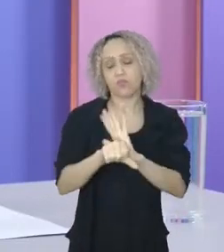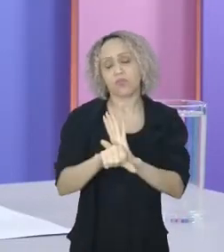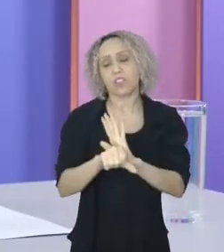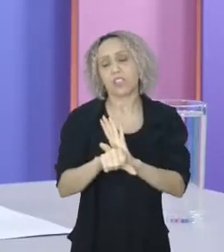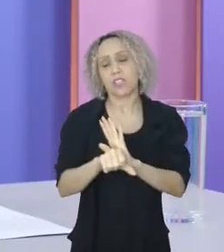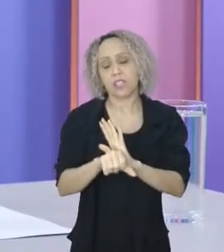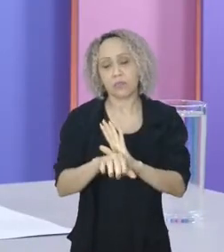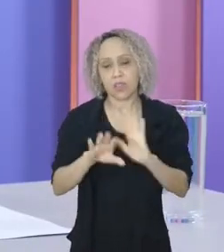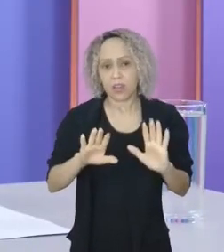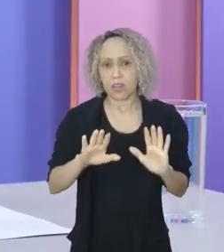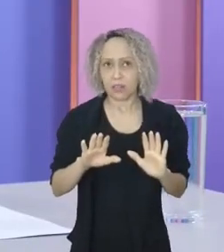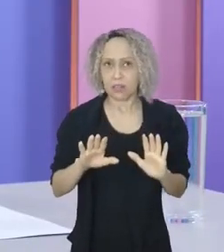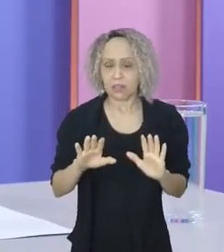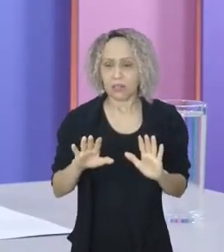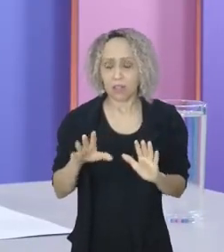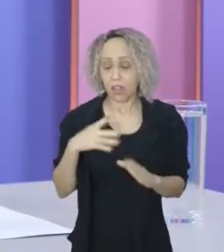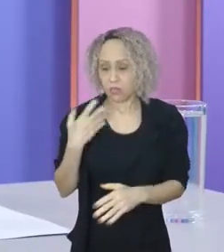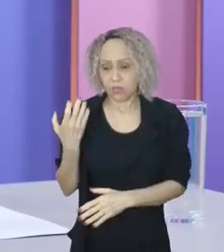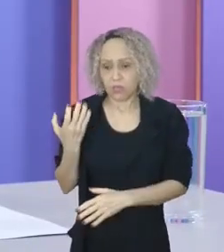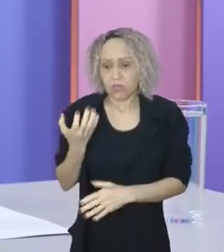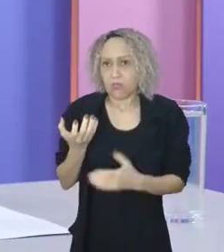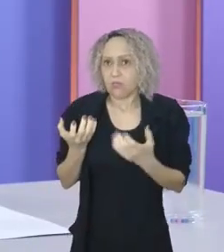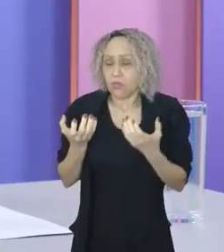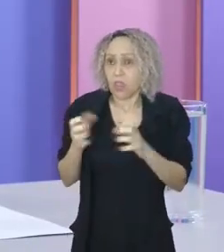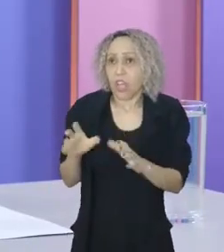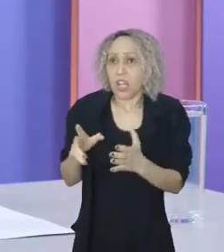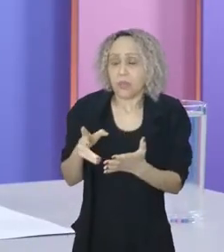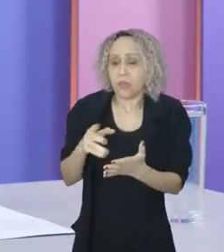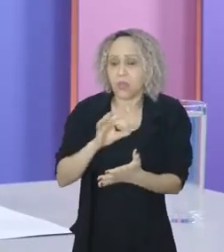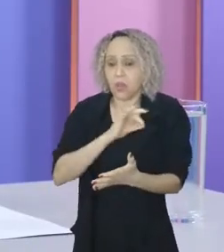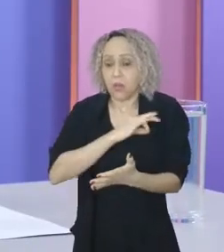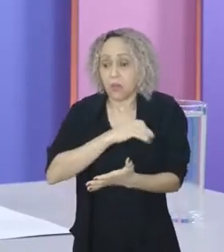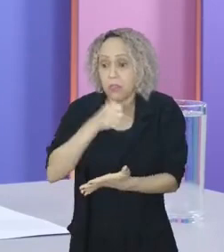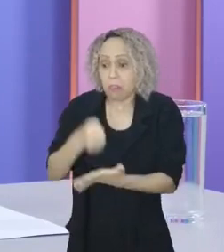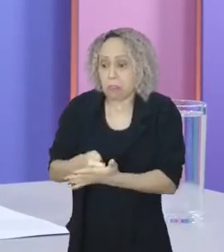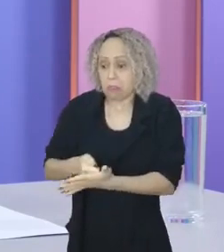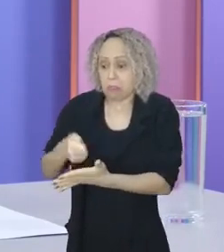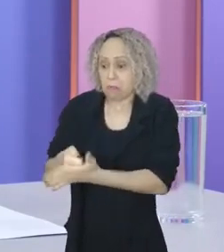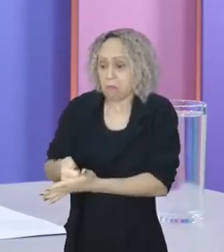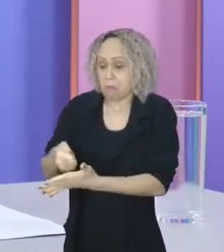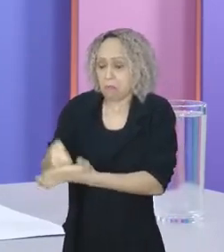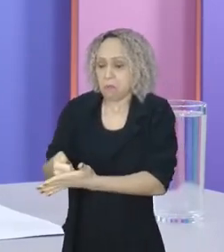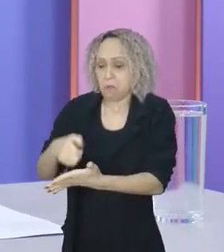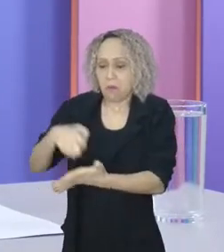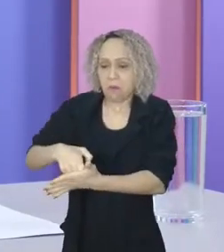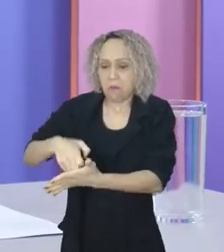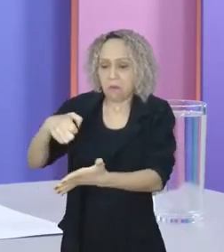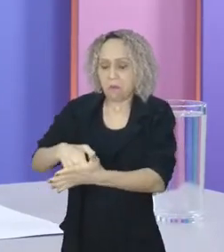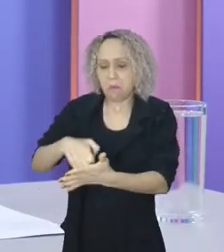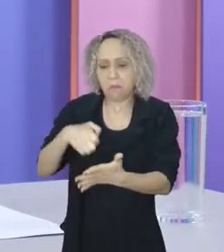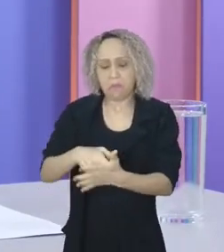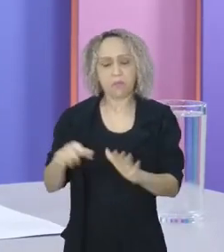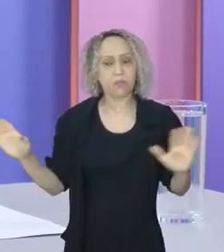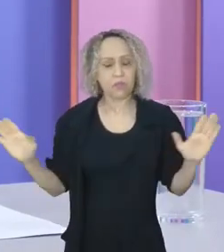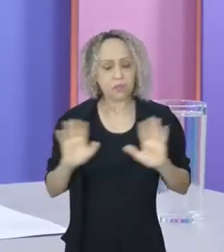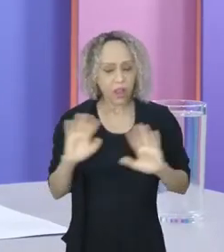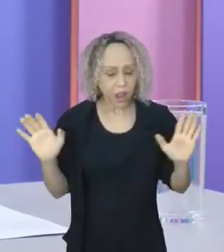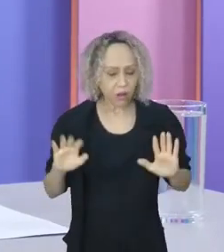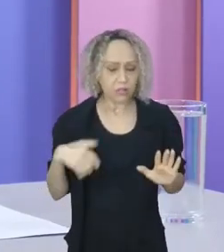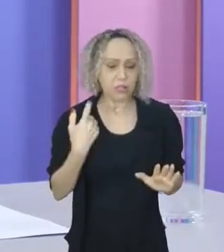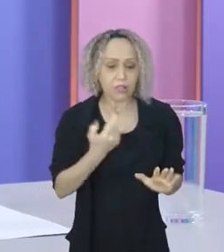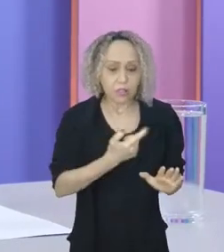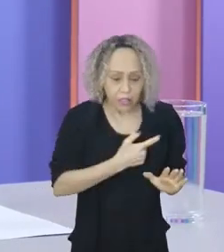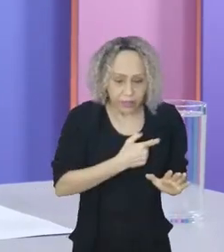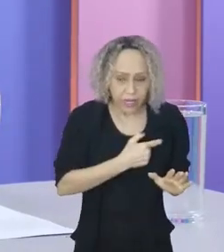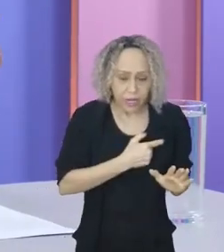tem cor, porque a população negra foi colocada como alvo preferencial das